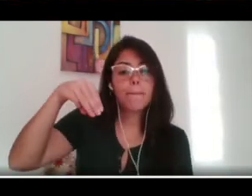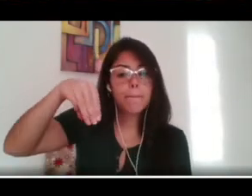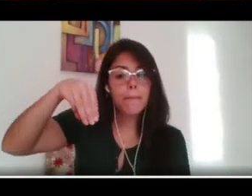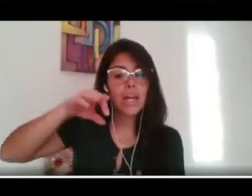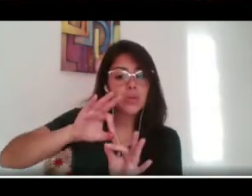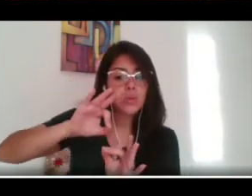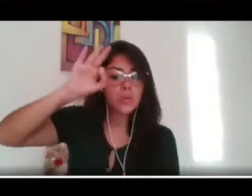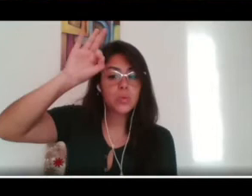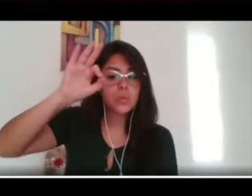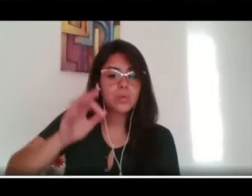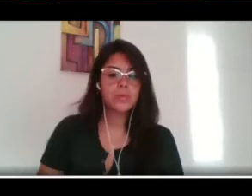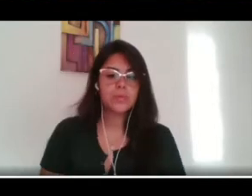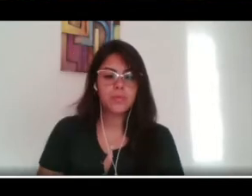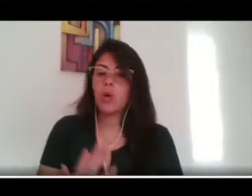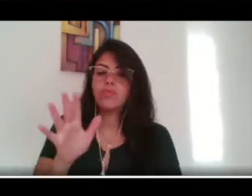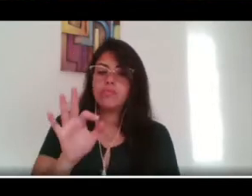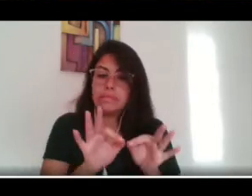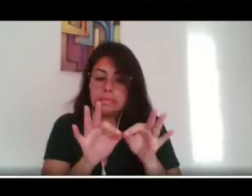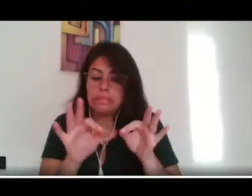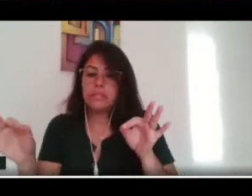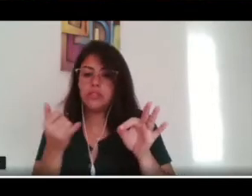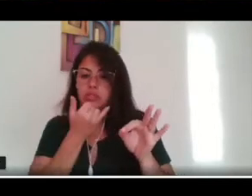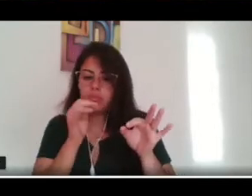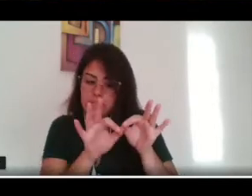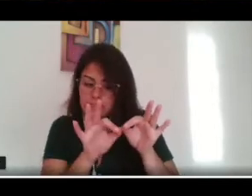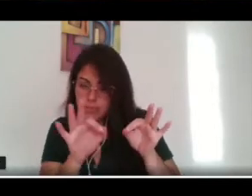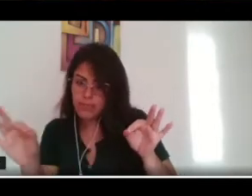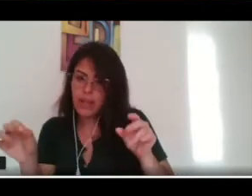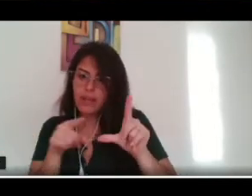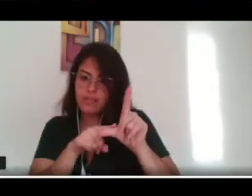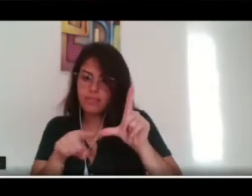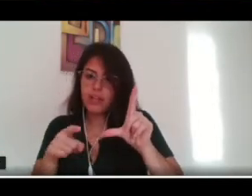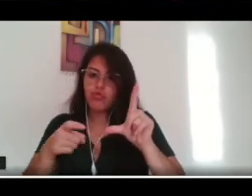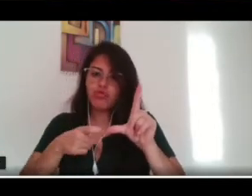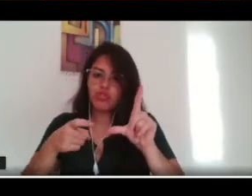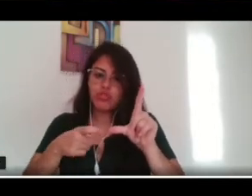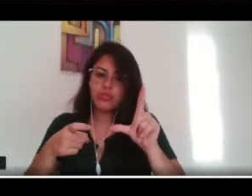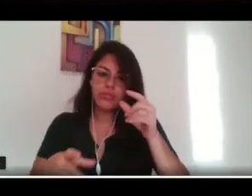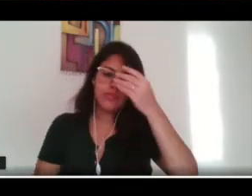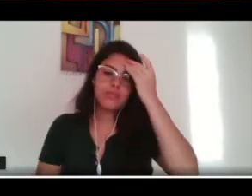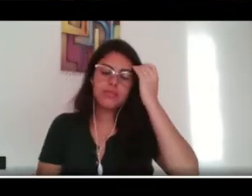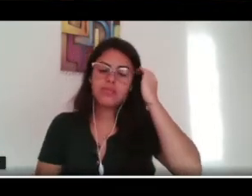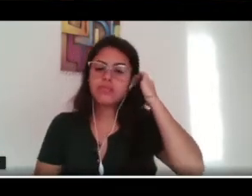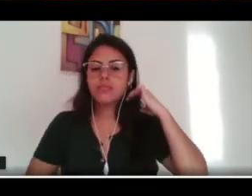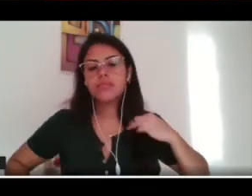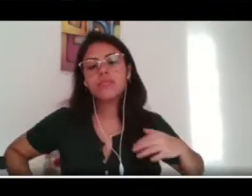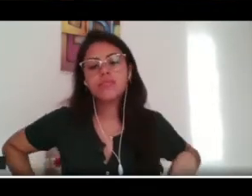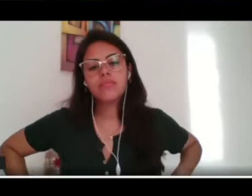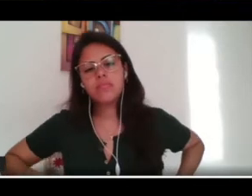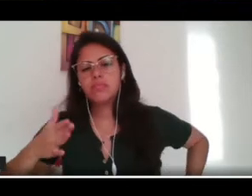ser igual a 3,33 metros. Mais ou menos, né? Dá